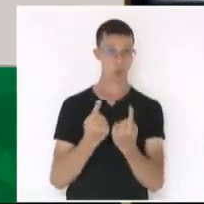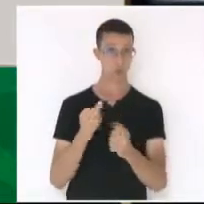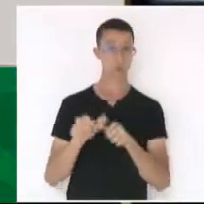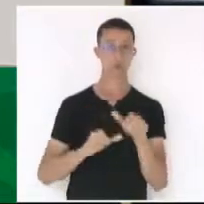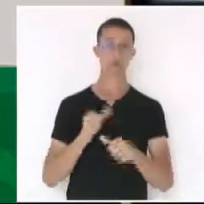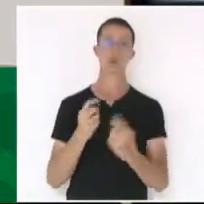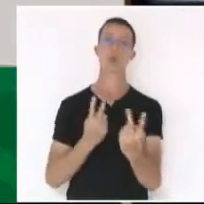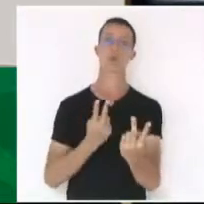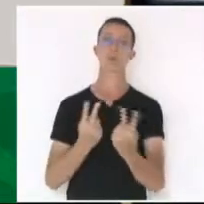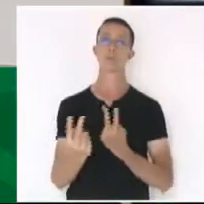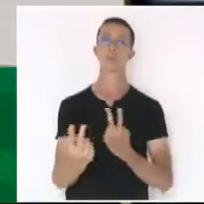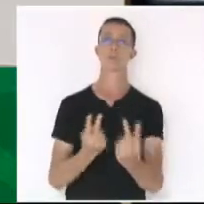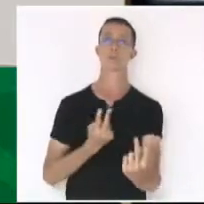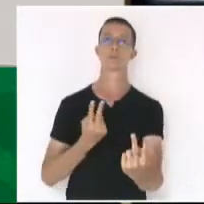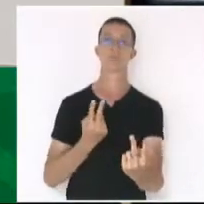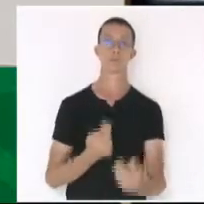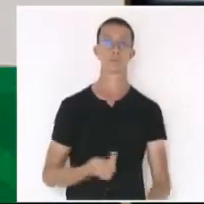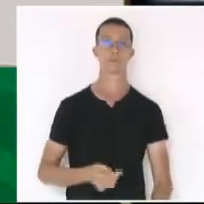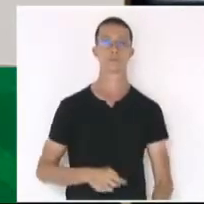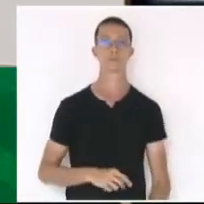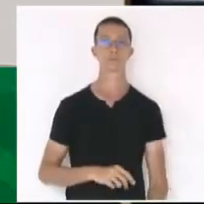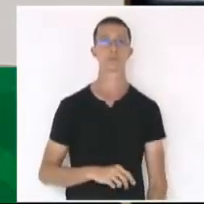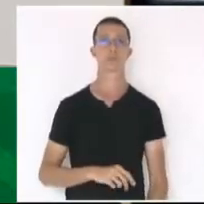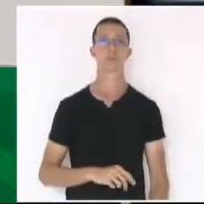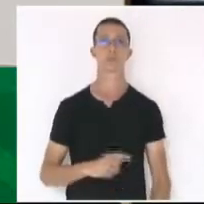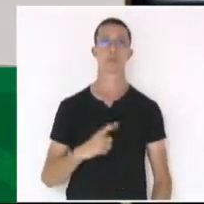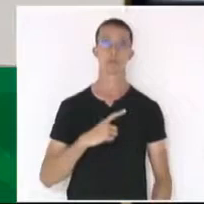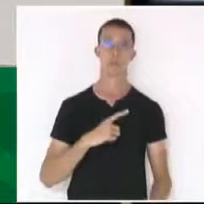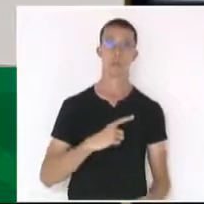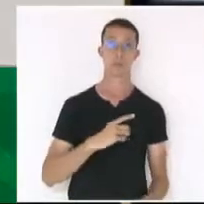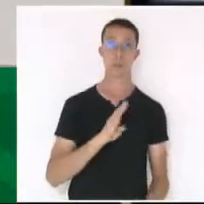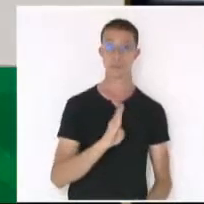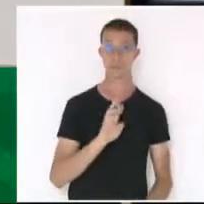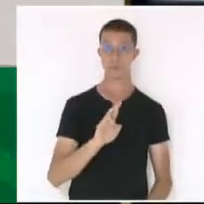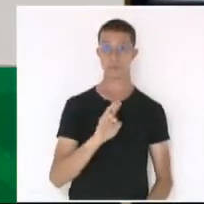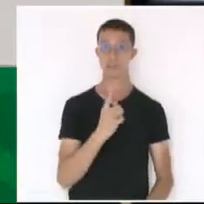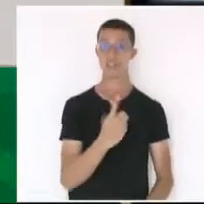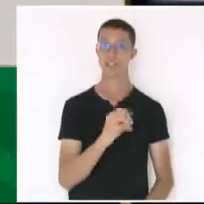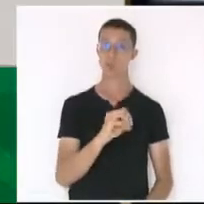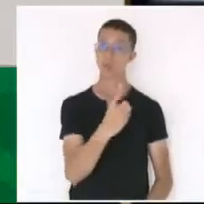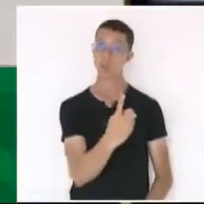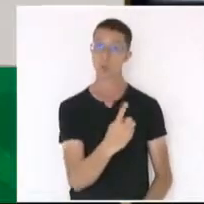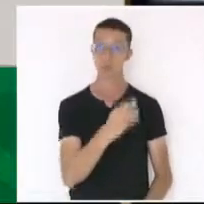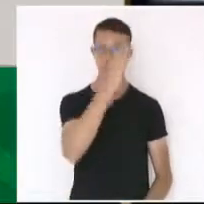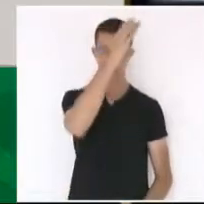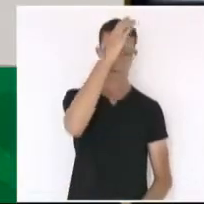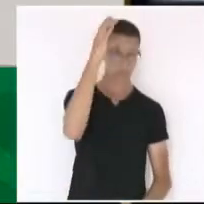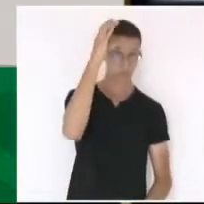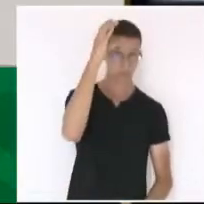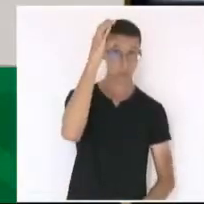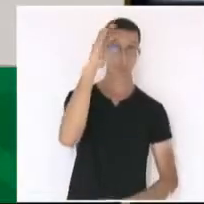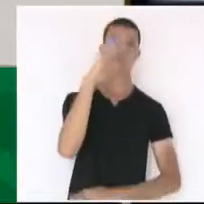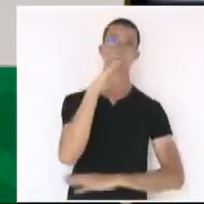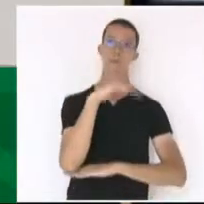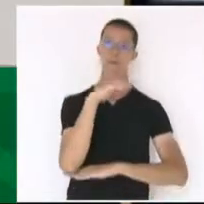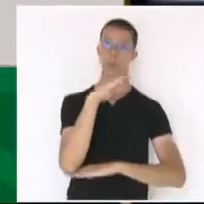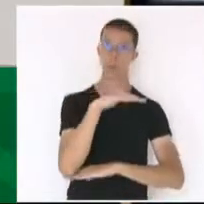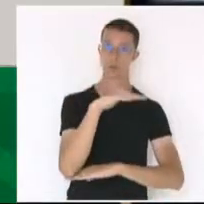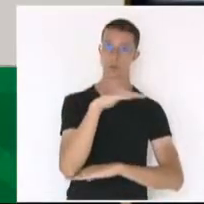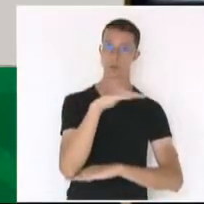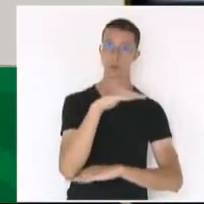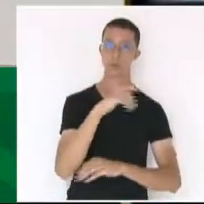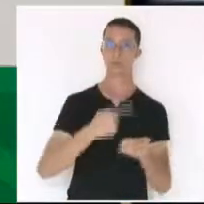duplicação entre a br-101 Criciúma Siderópolis uma rodovia muito